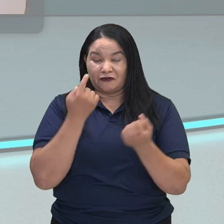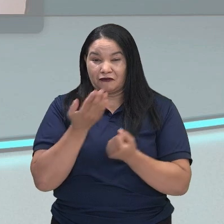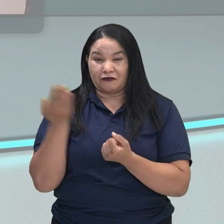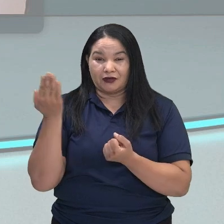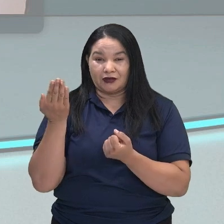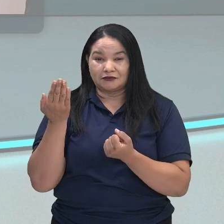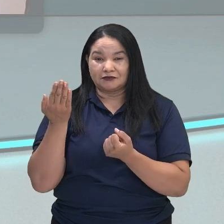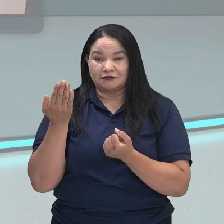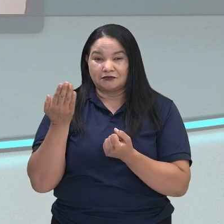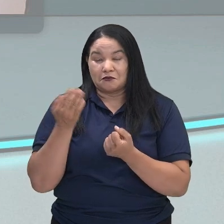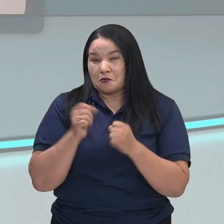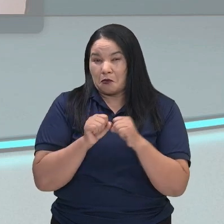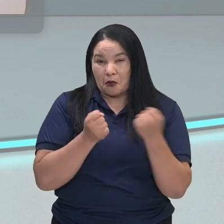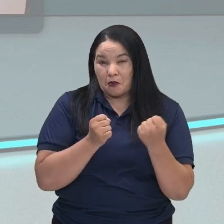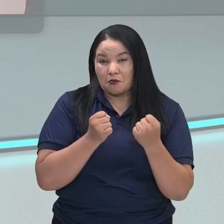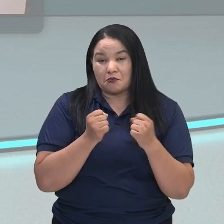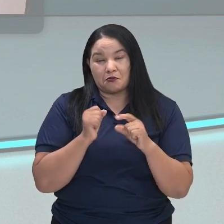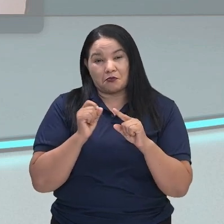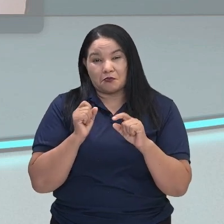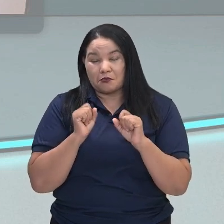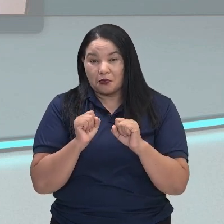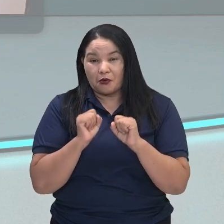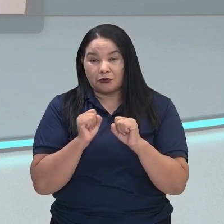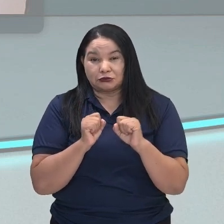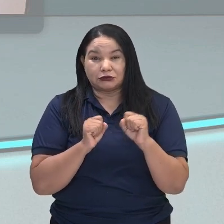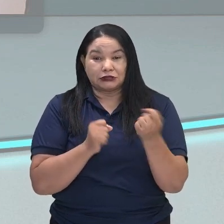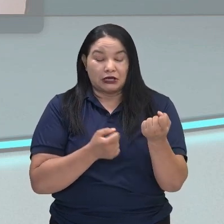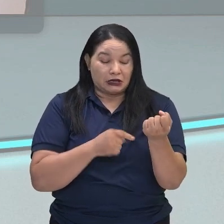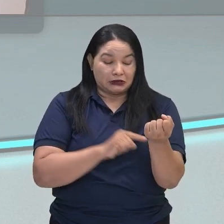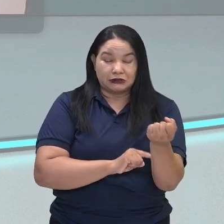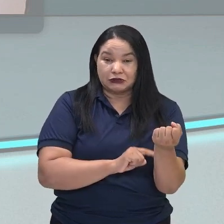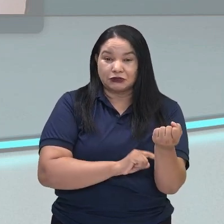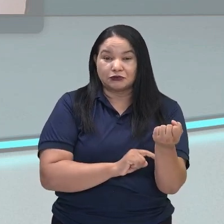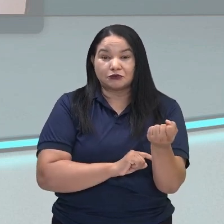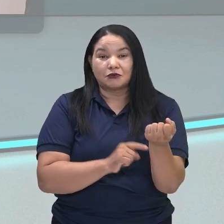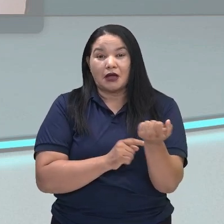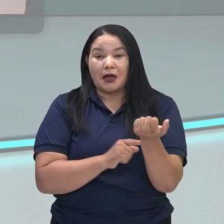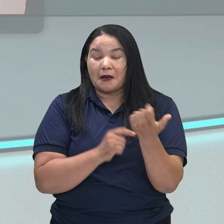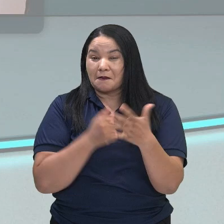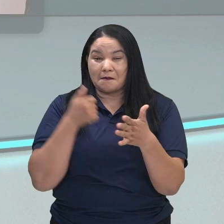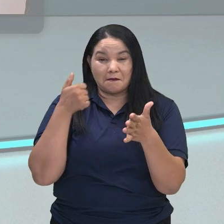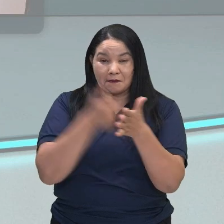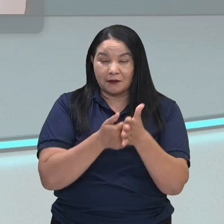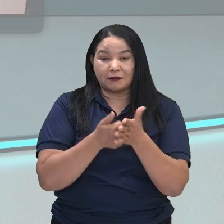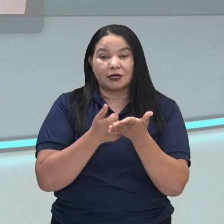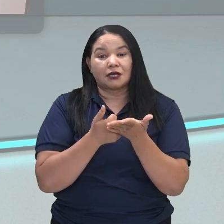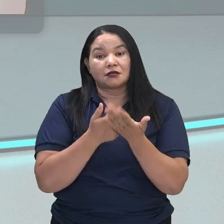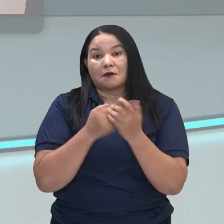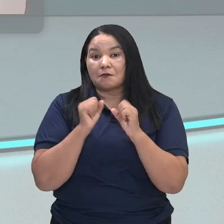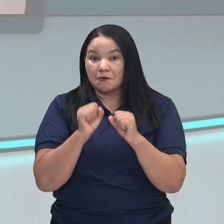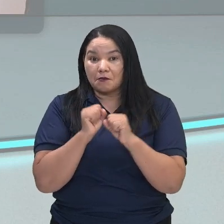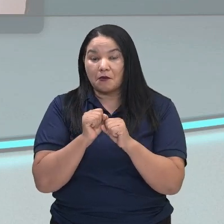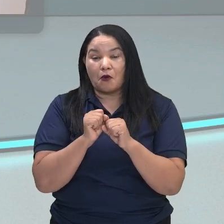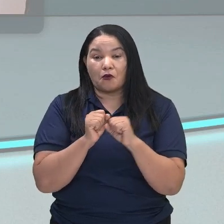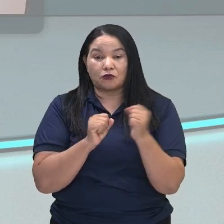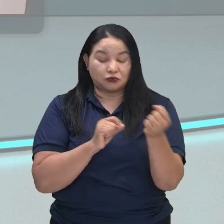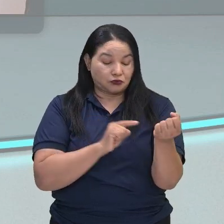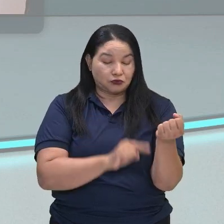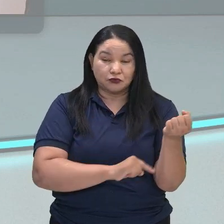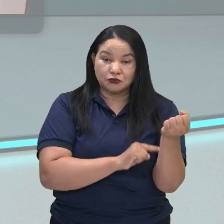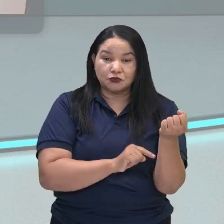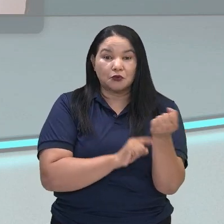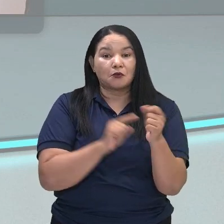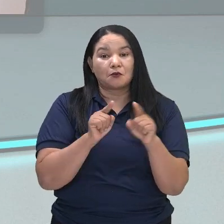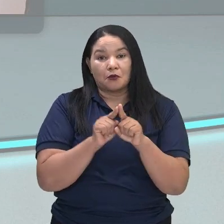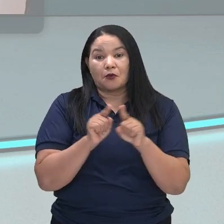aqui. Contusão é a lesão nos tecidos moles causada por impacto direto, levando ao aparecimento de hematomas, que são